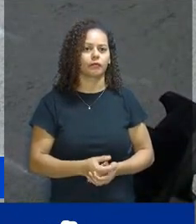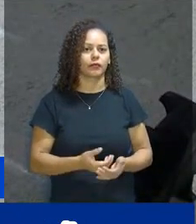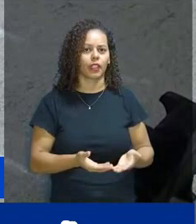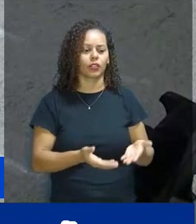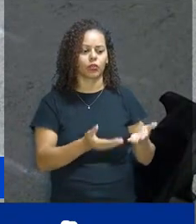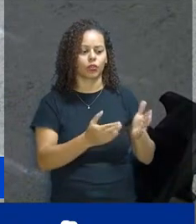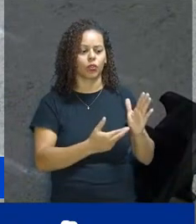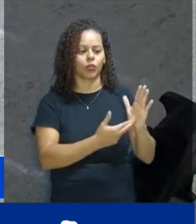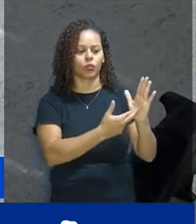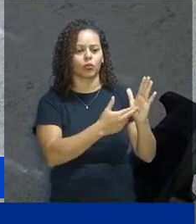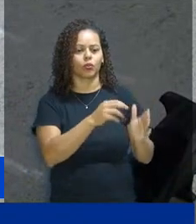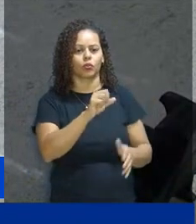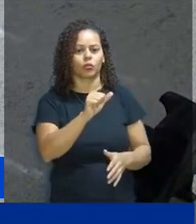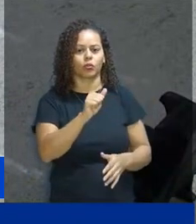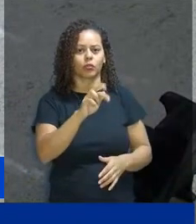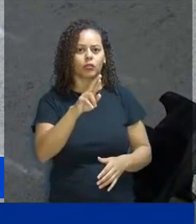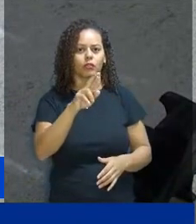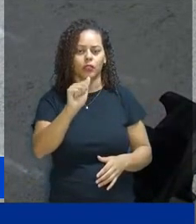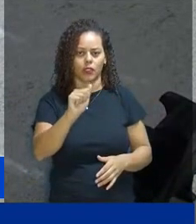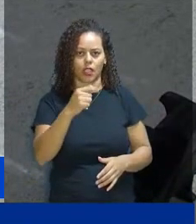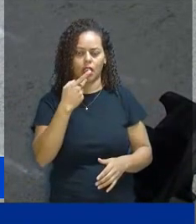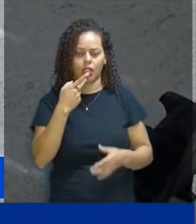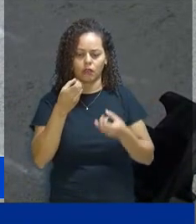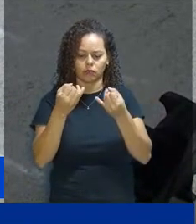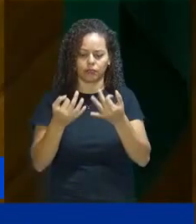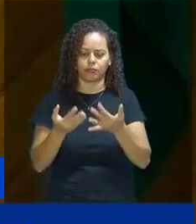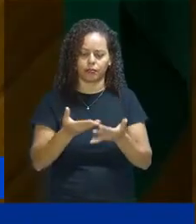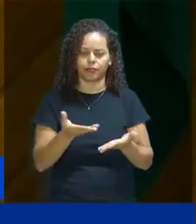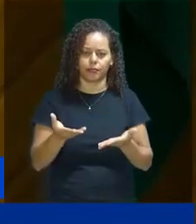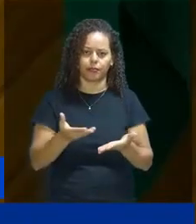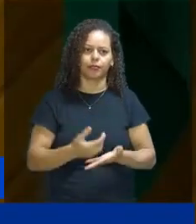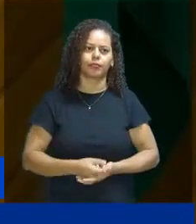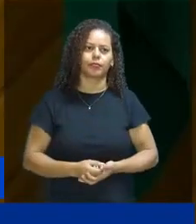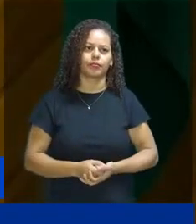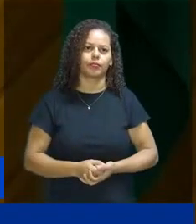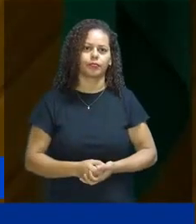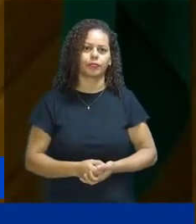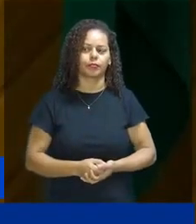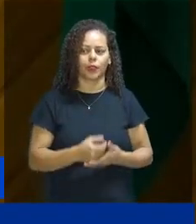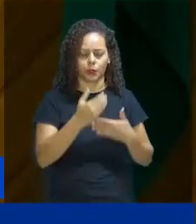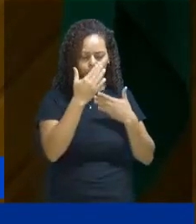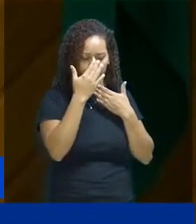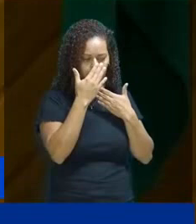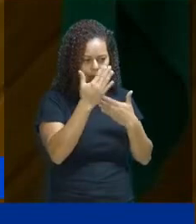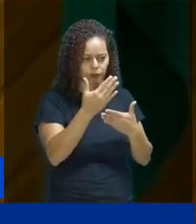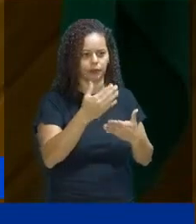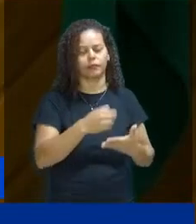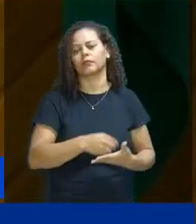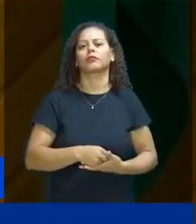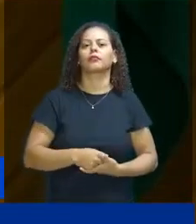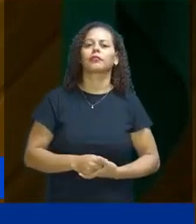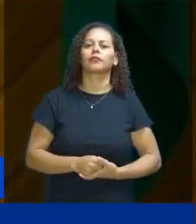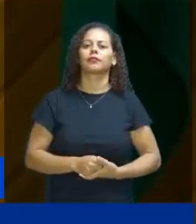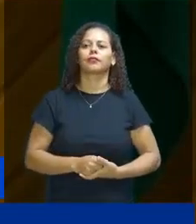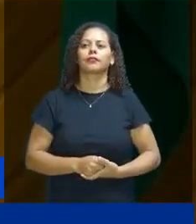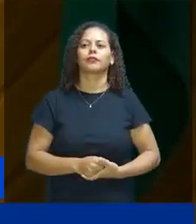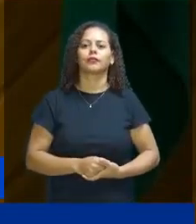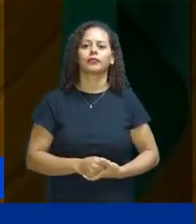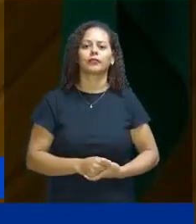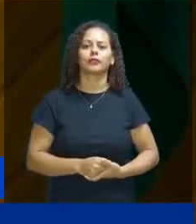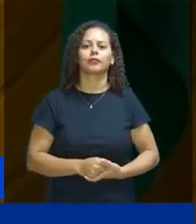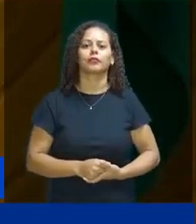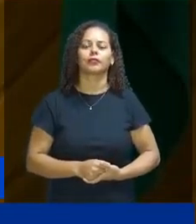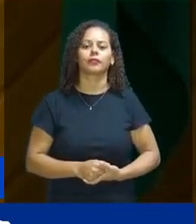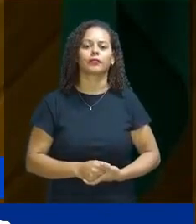em seu dia Imagem de ampla do início. Já, plenário. doutora Sara, Vossa Excelência tem a palavra. Obrigada, excelentíssimo senhor presidente. Obrigada pelos